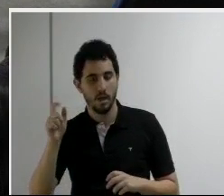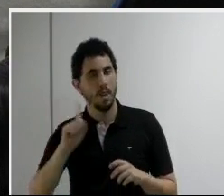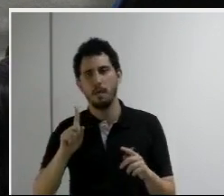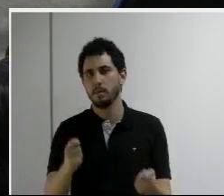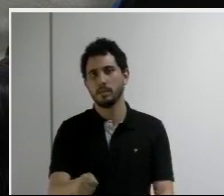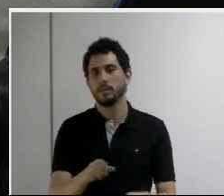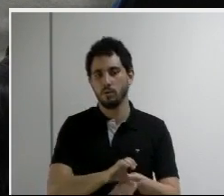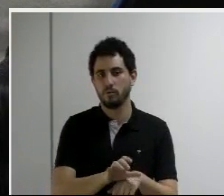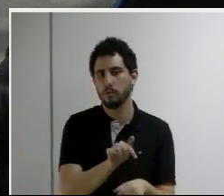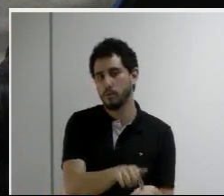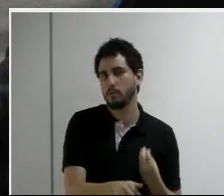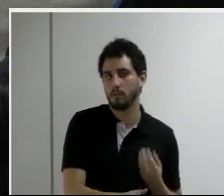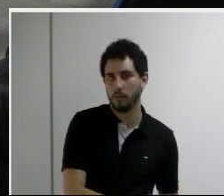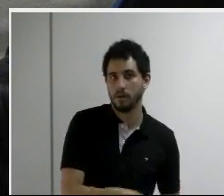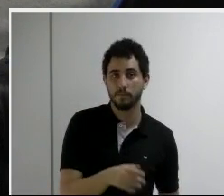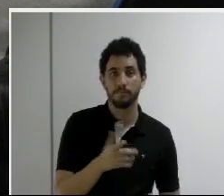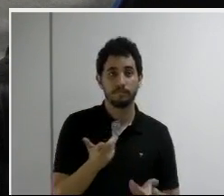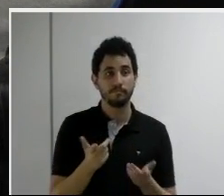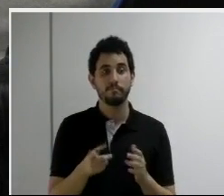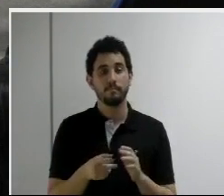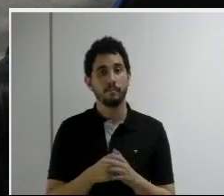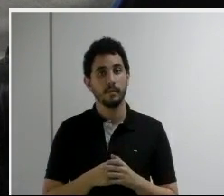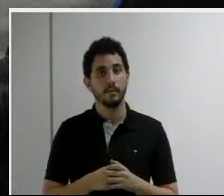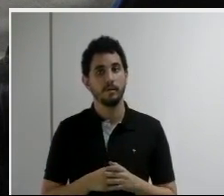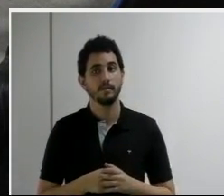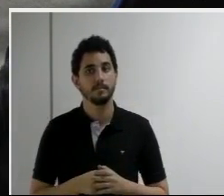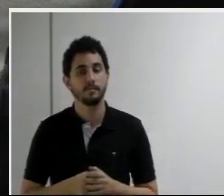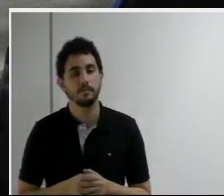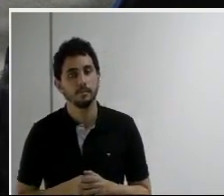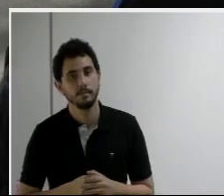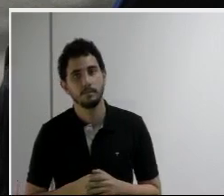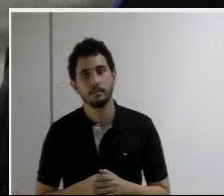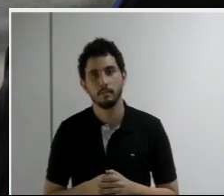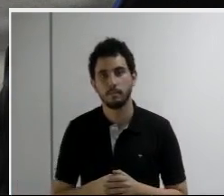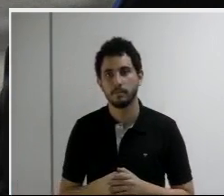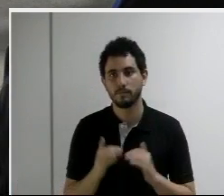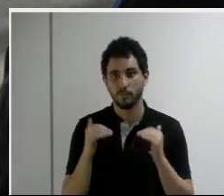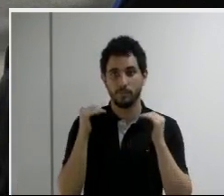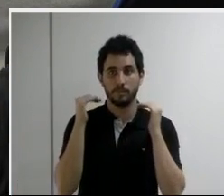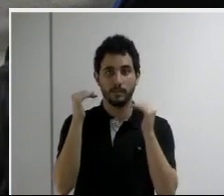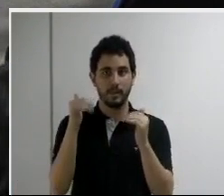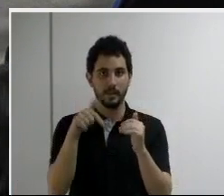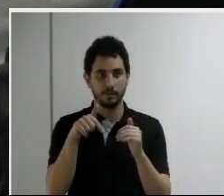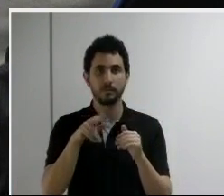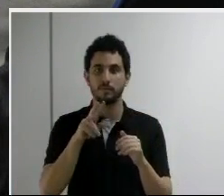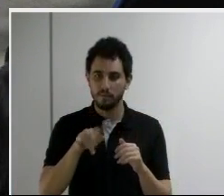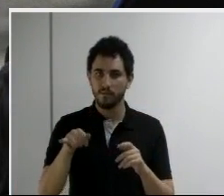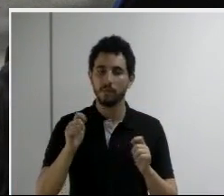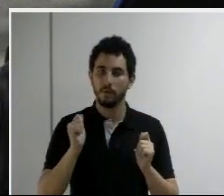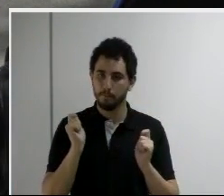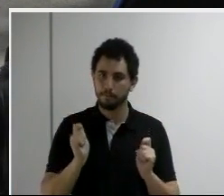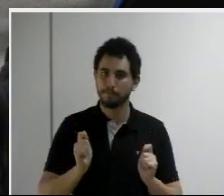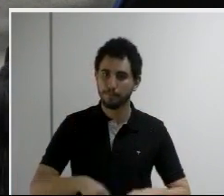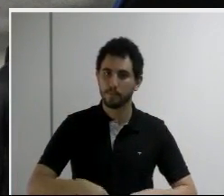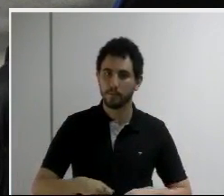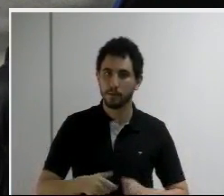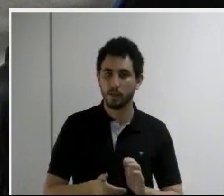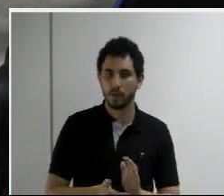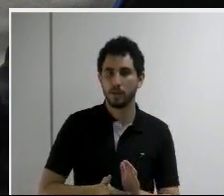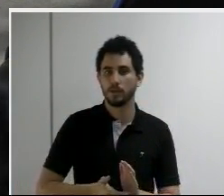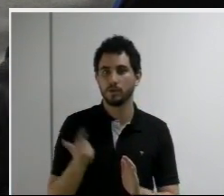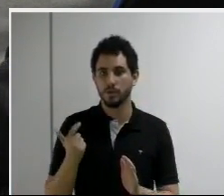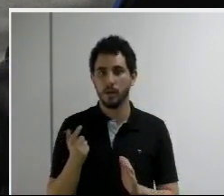não precisa. Então, assim, a rigor, a autoridade competente vai poder